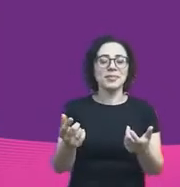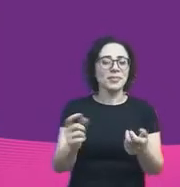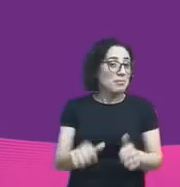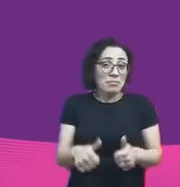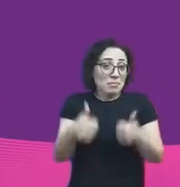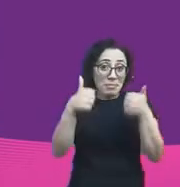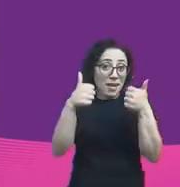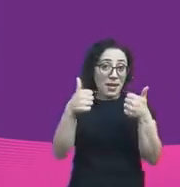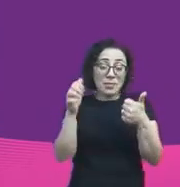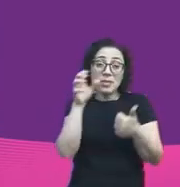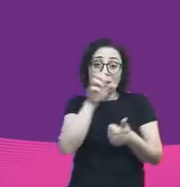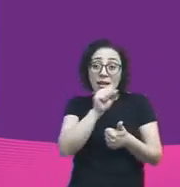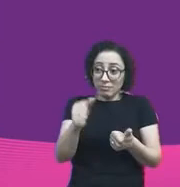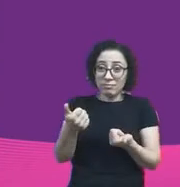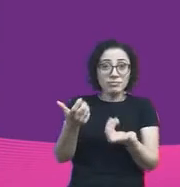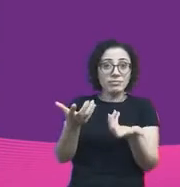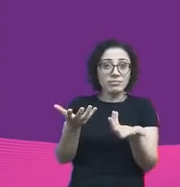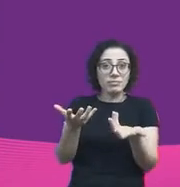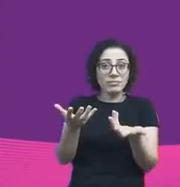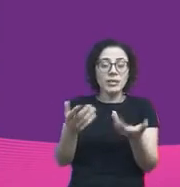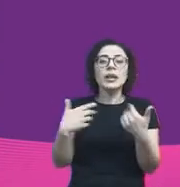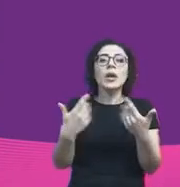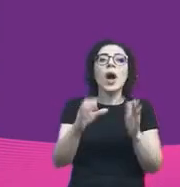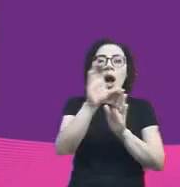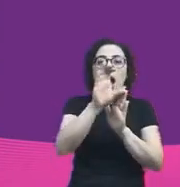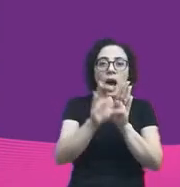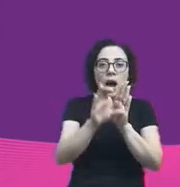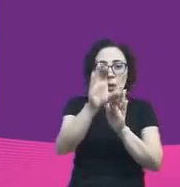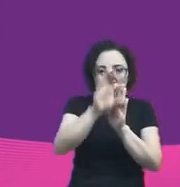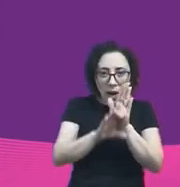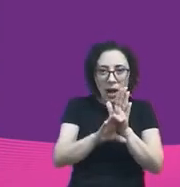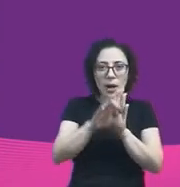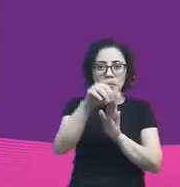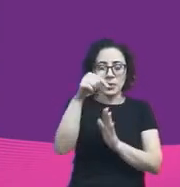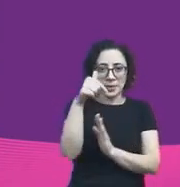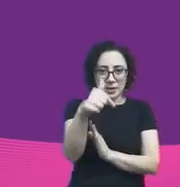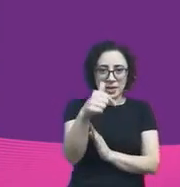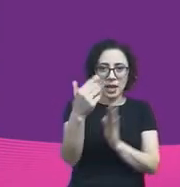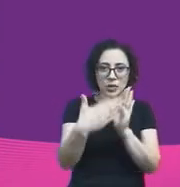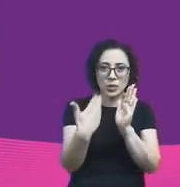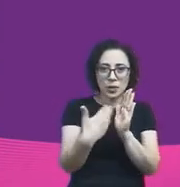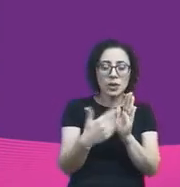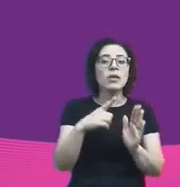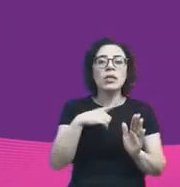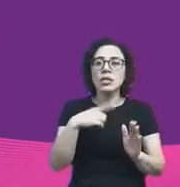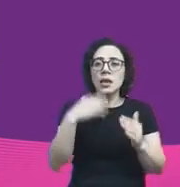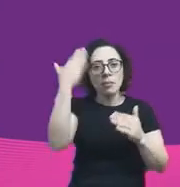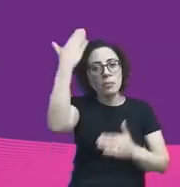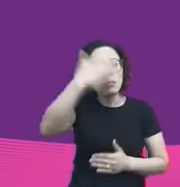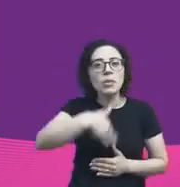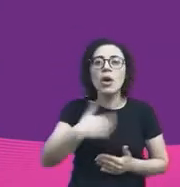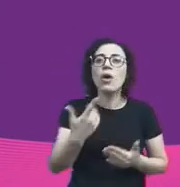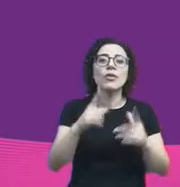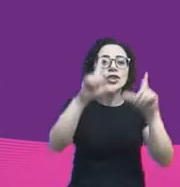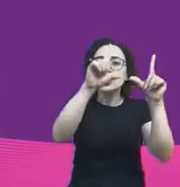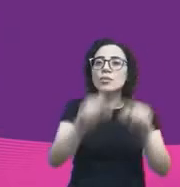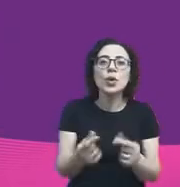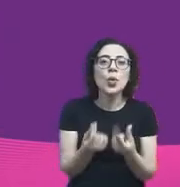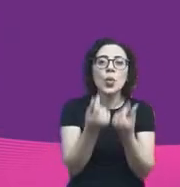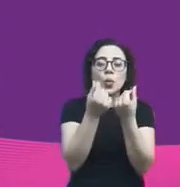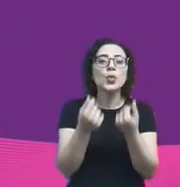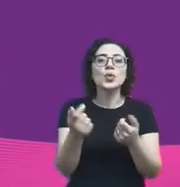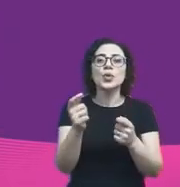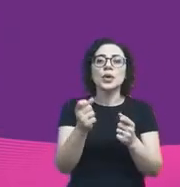define claramente, que é o capítulo 7, em que você tem diminuição de custos, você diminui exames, você diminui testes, você diminui todo o